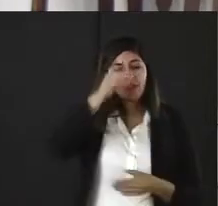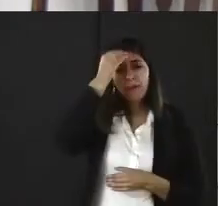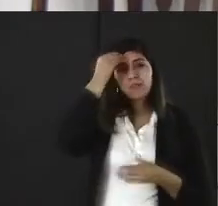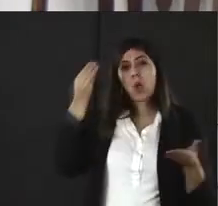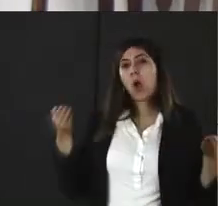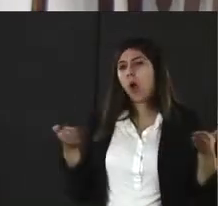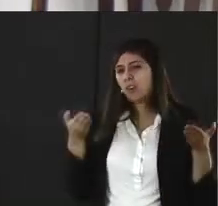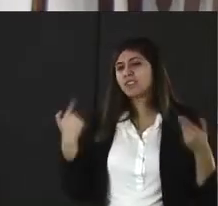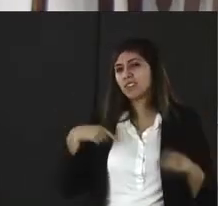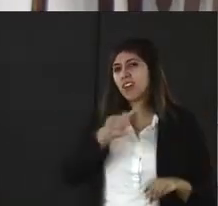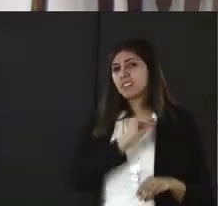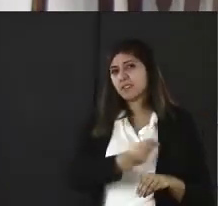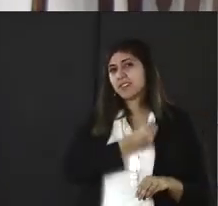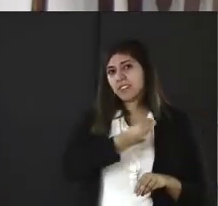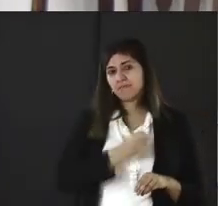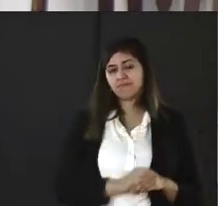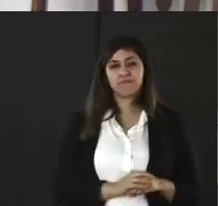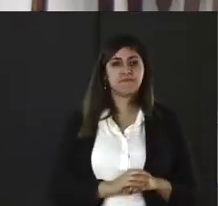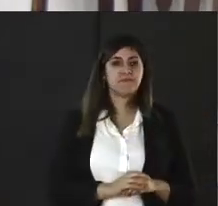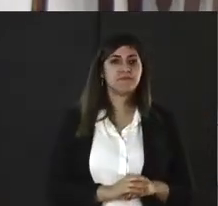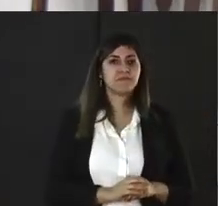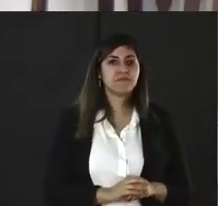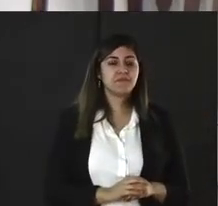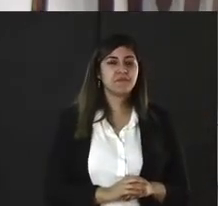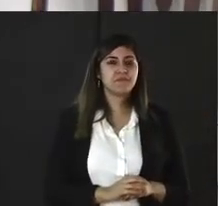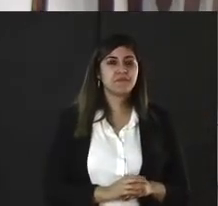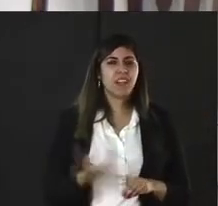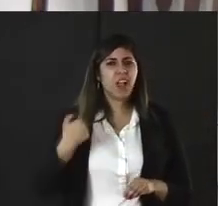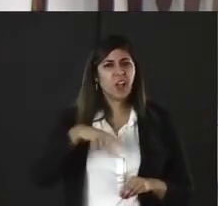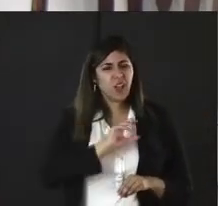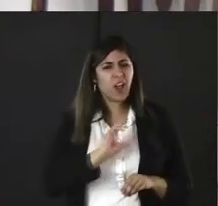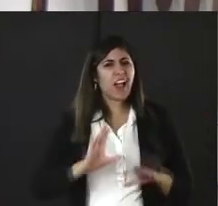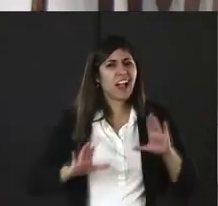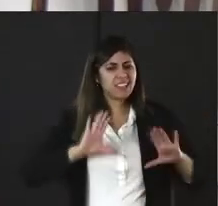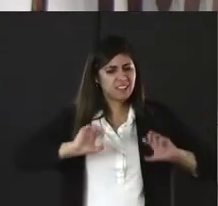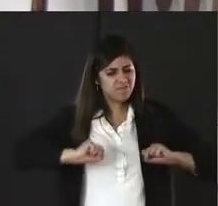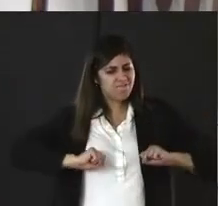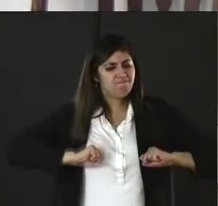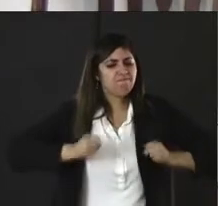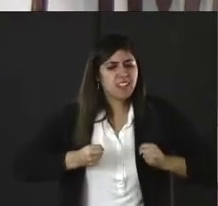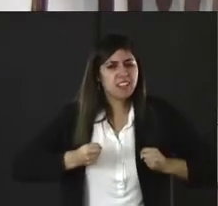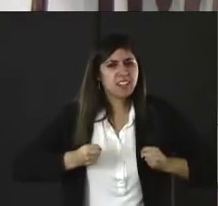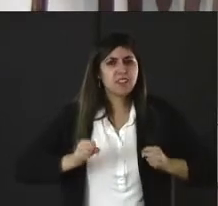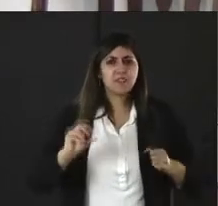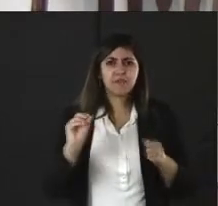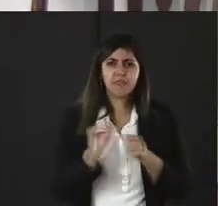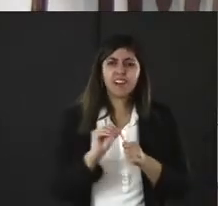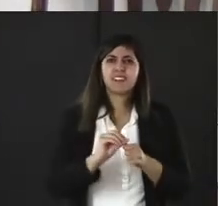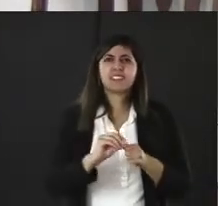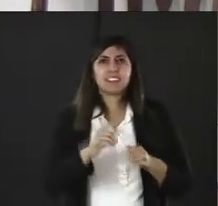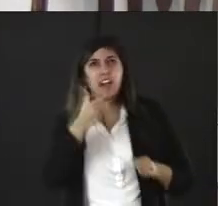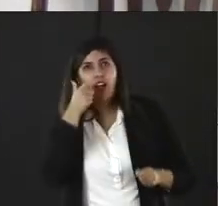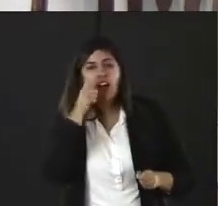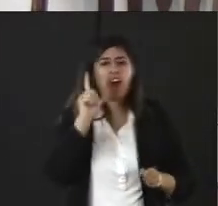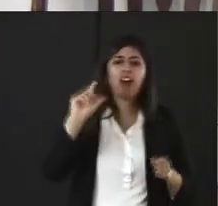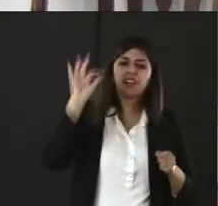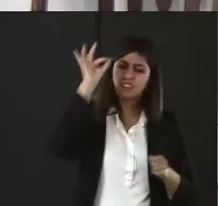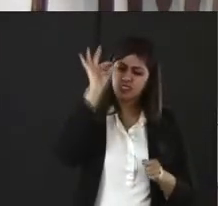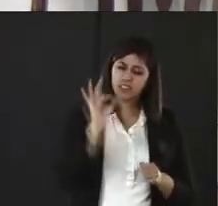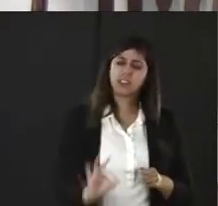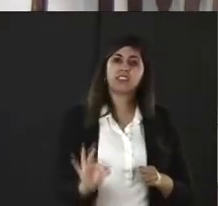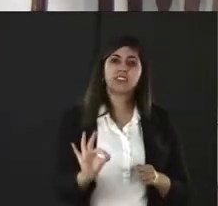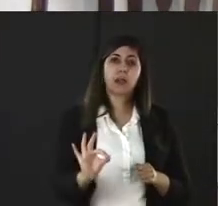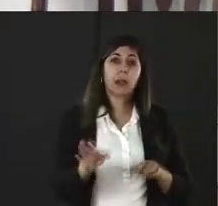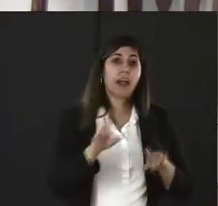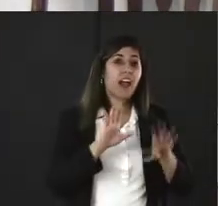meus irmãos queridos por mais que nos esforcemos em fazer as coisas certas alguma